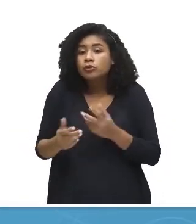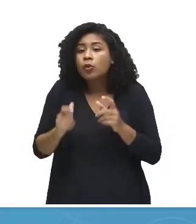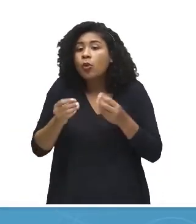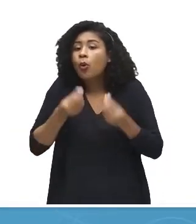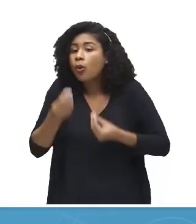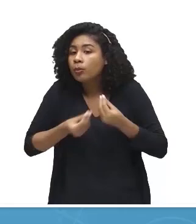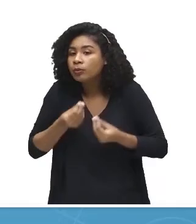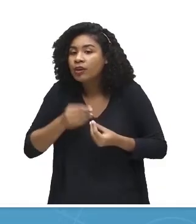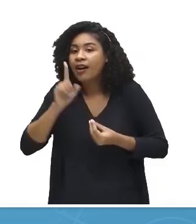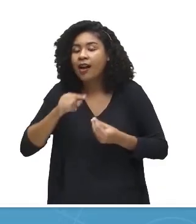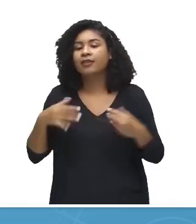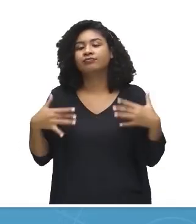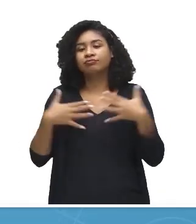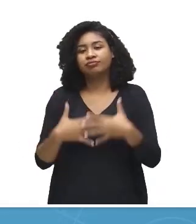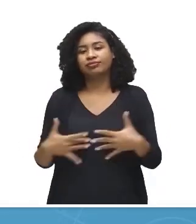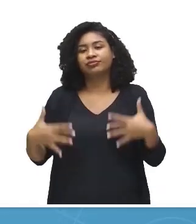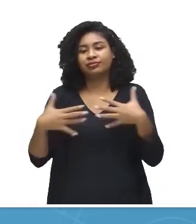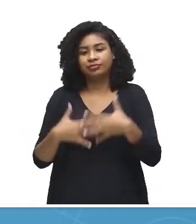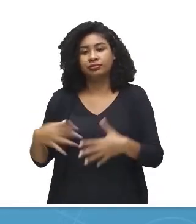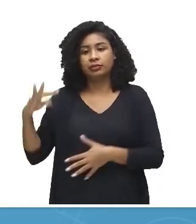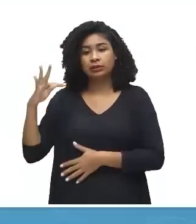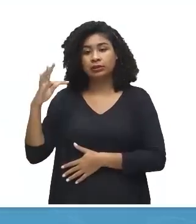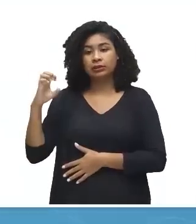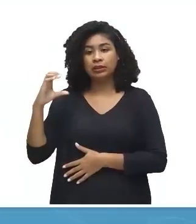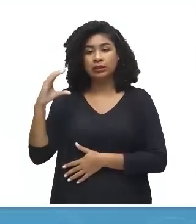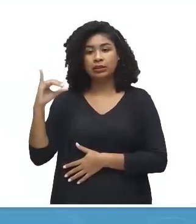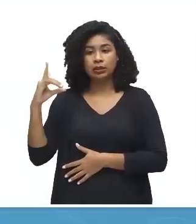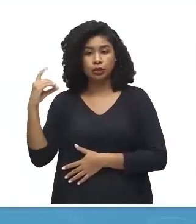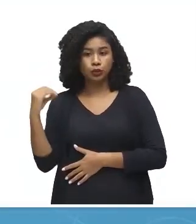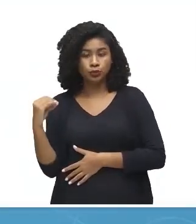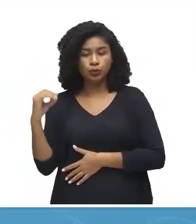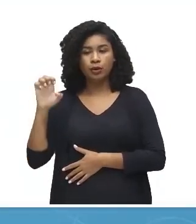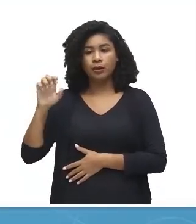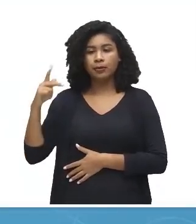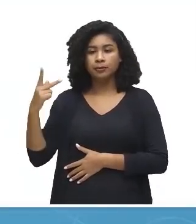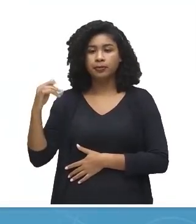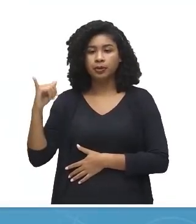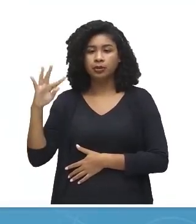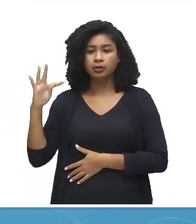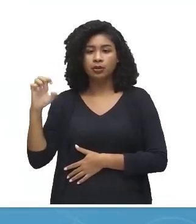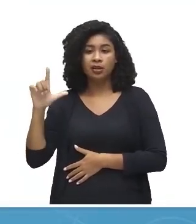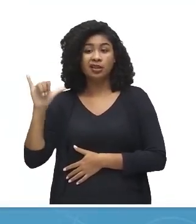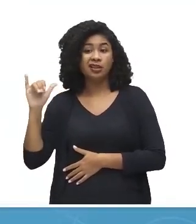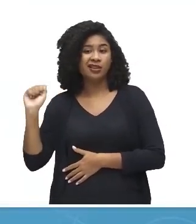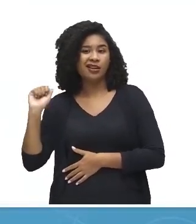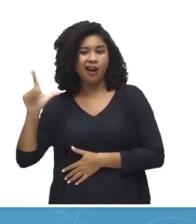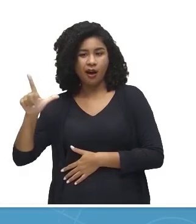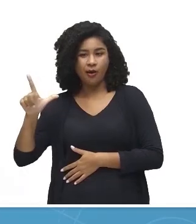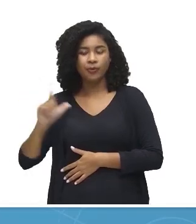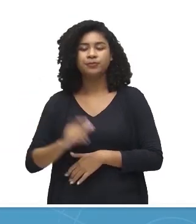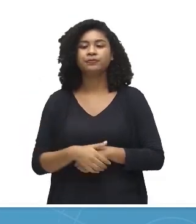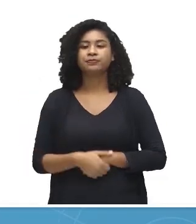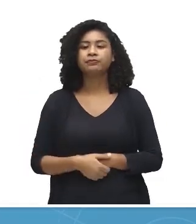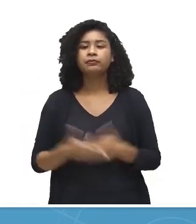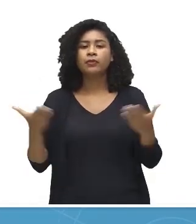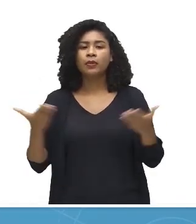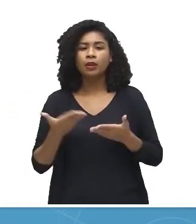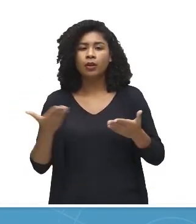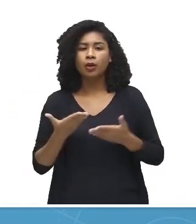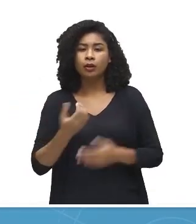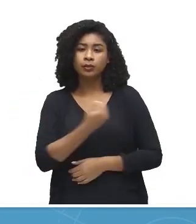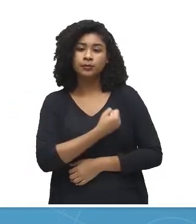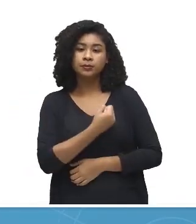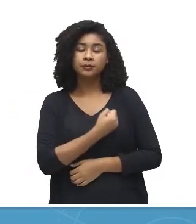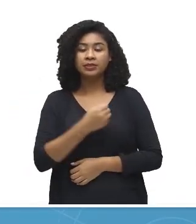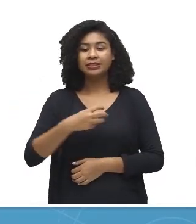isso é chamado de tecido epitelial glandular, tá bom? Vamos à nossa última questão, que